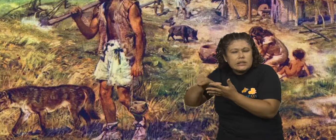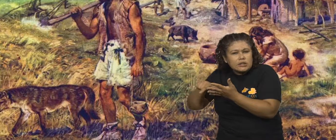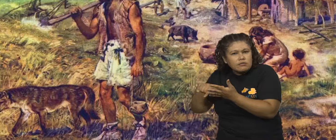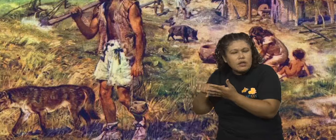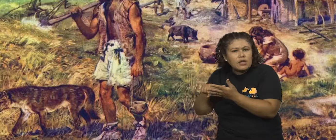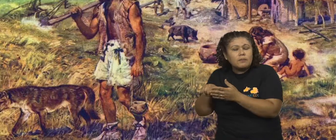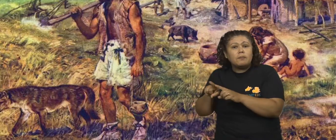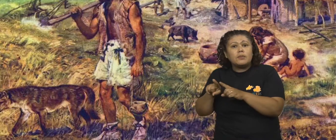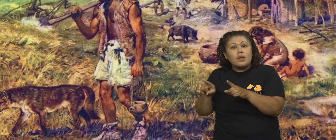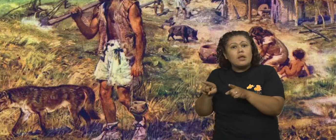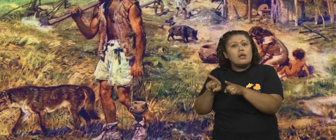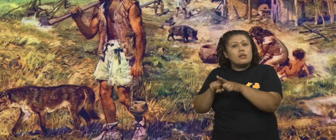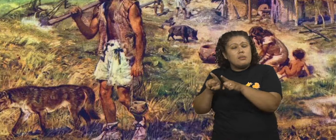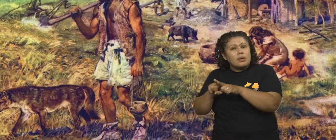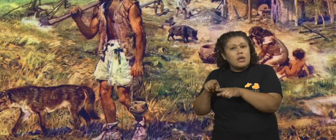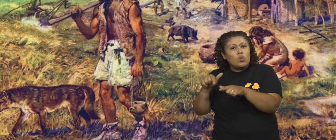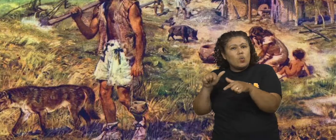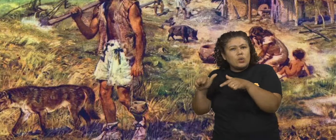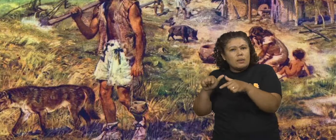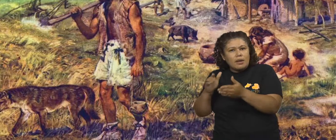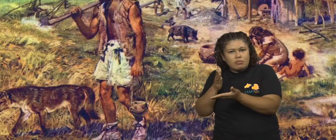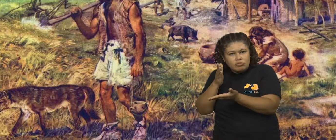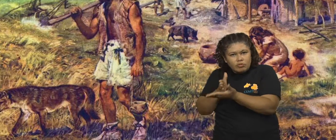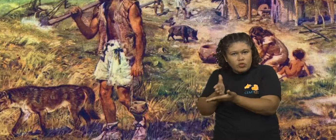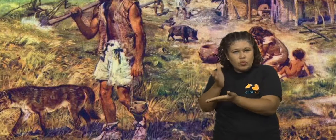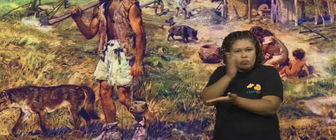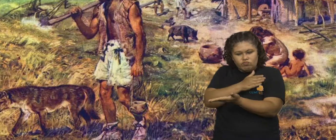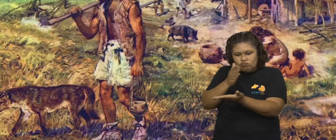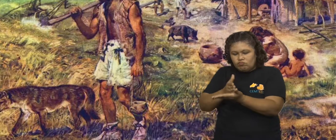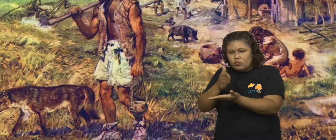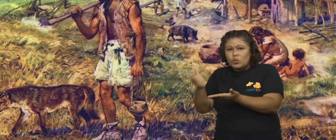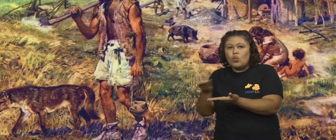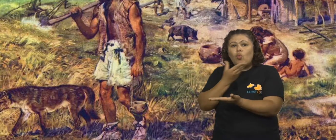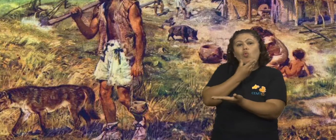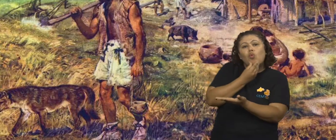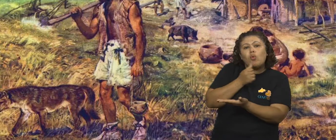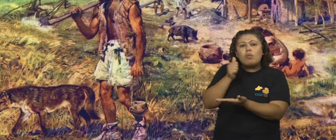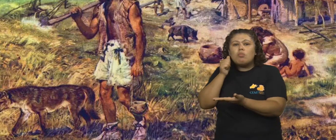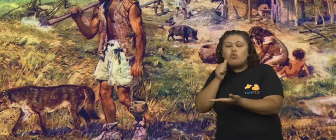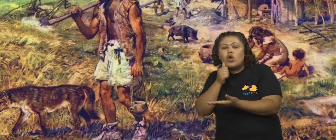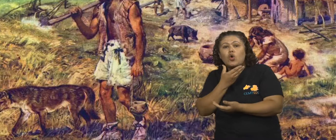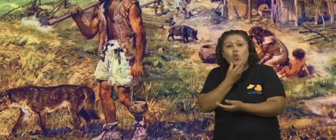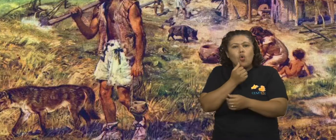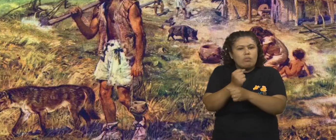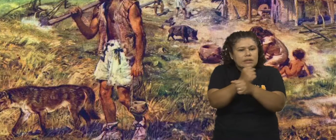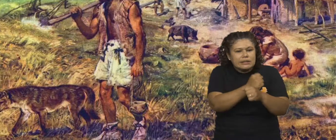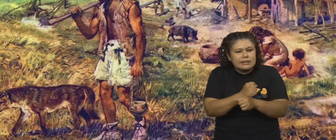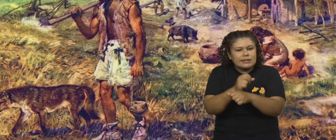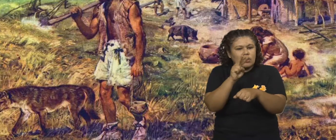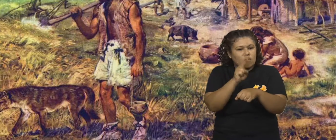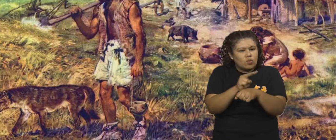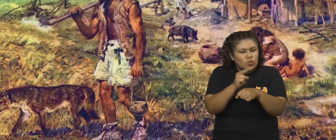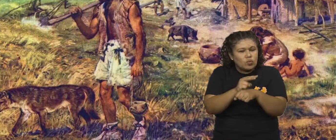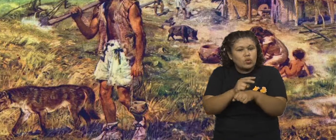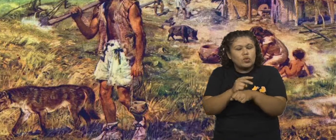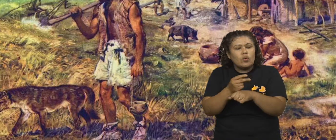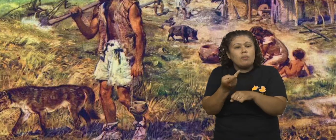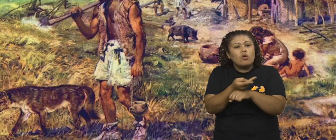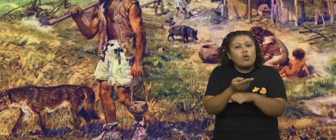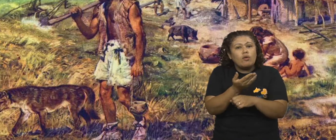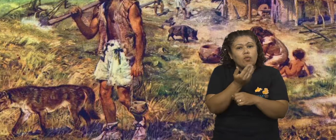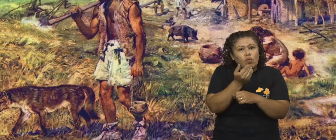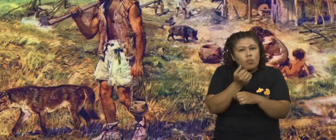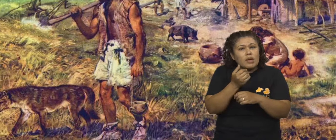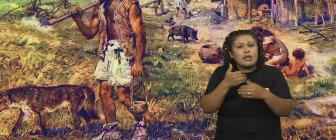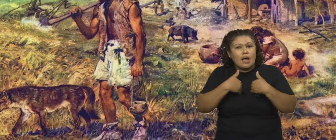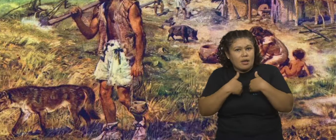ser dividido entre homens e mulheres. Os homens cuidavam da segurança, da caça e da pesca, enquanto as mulheres plantam,